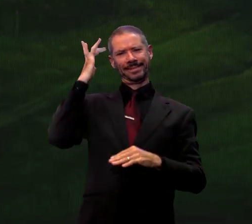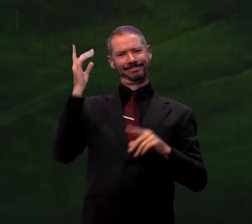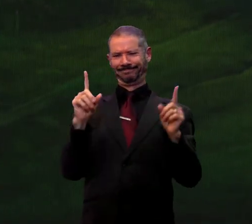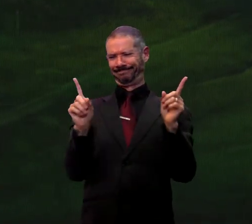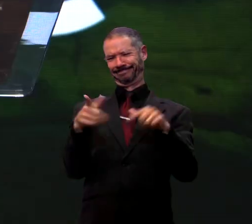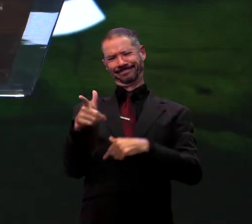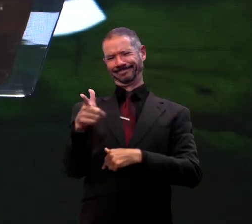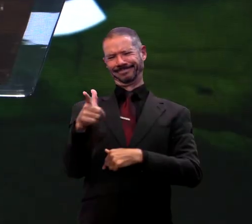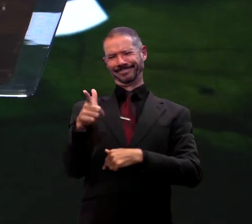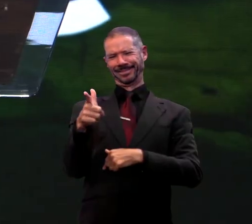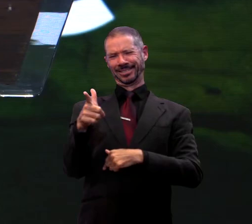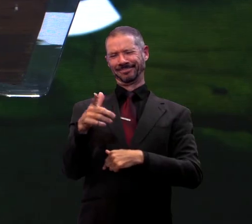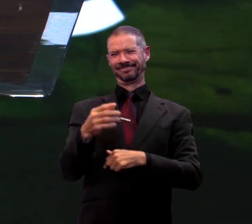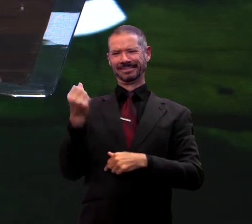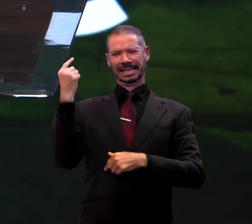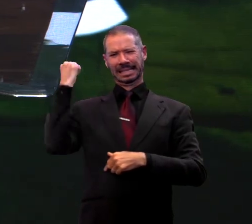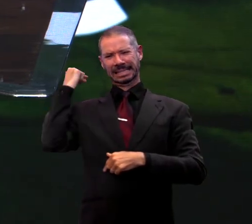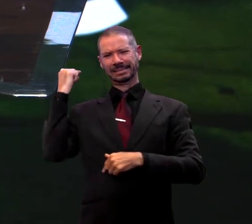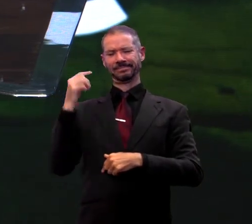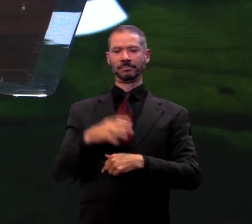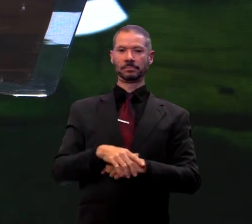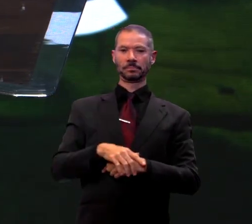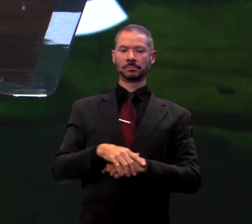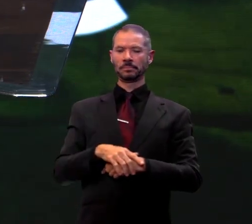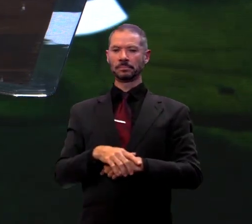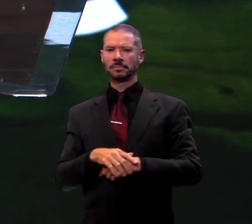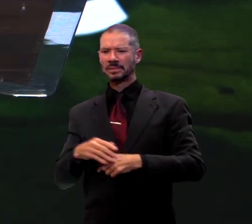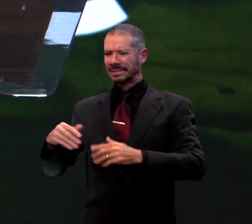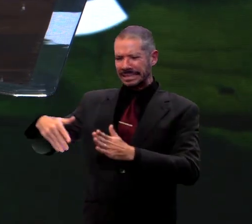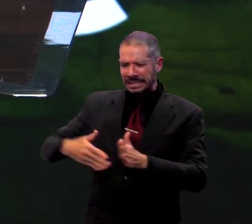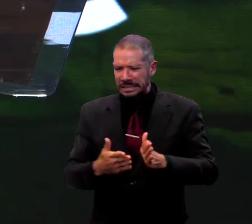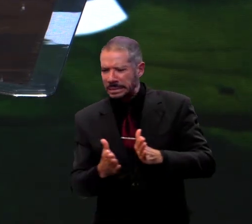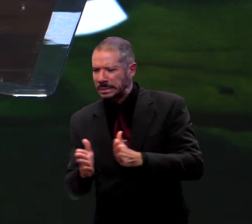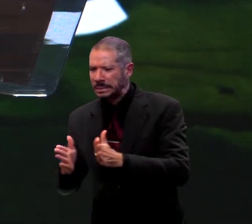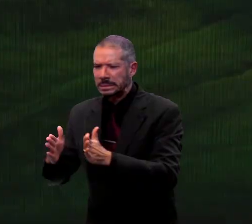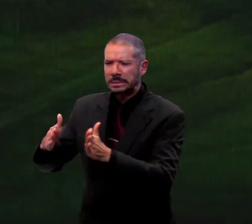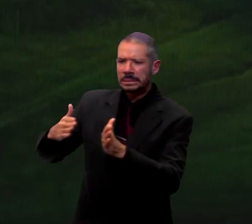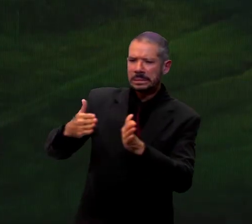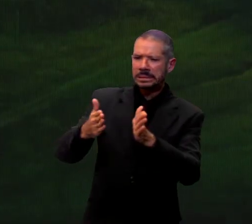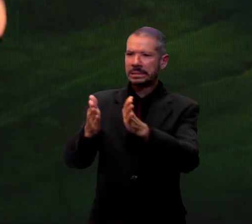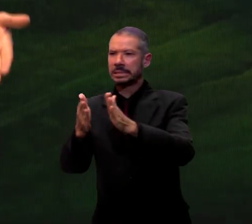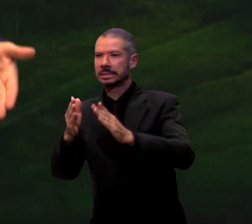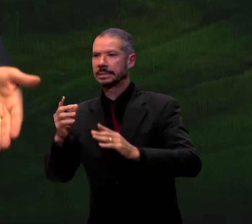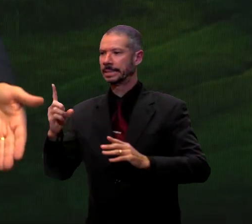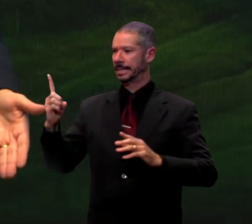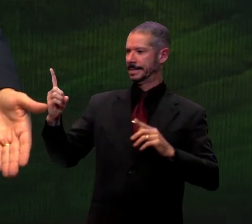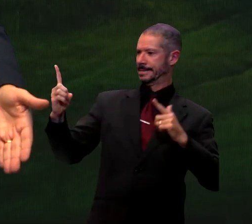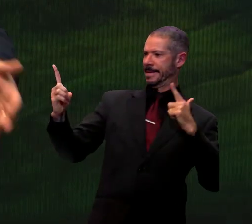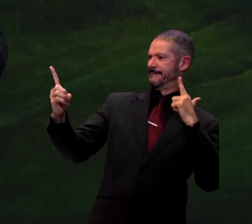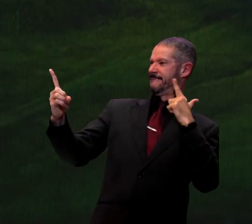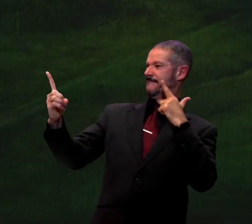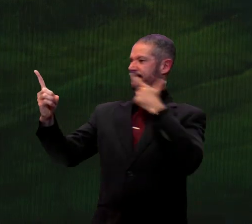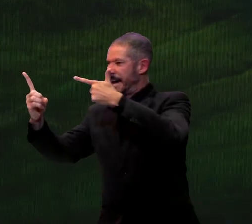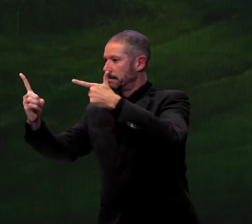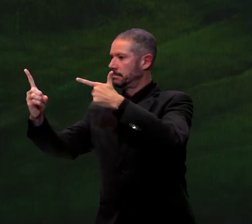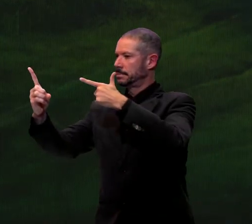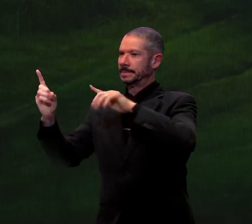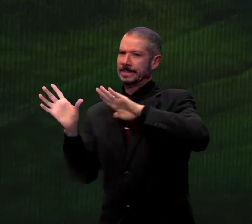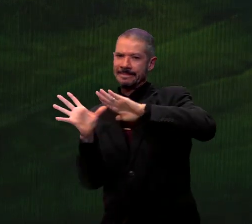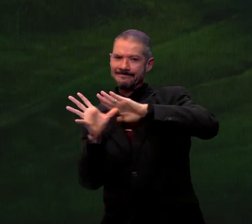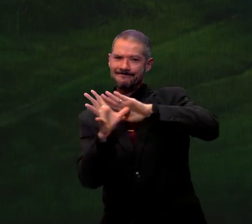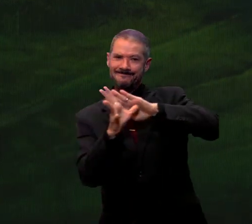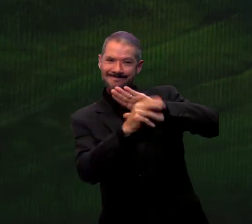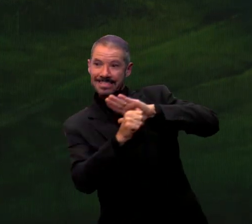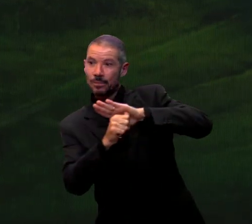facilidades. Então, ele está ali no meio dessa estrada e ele é assaltado por